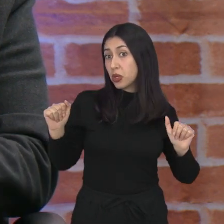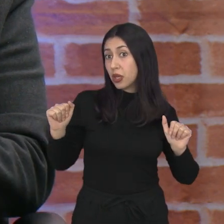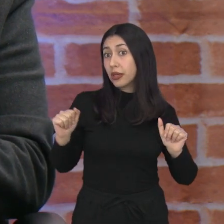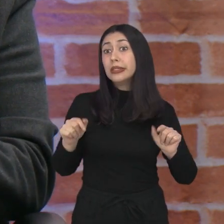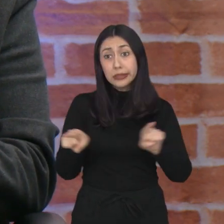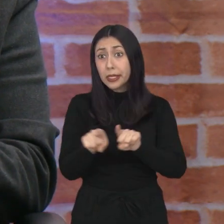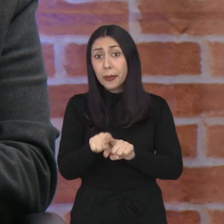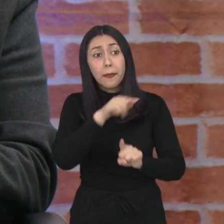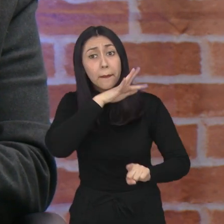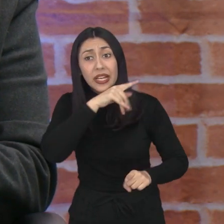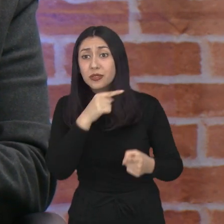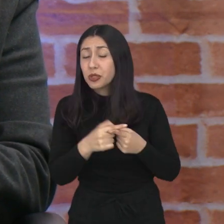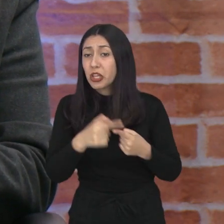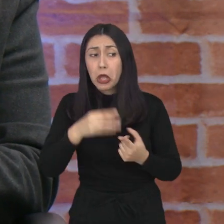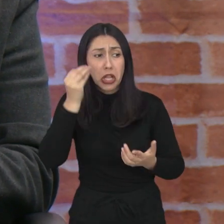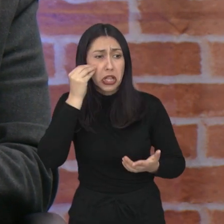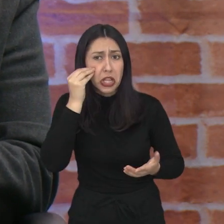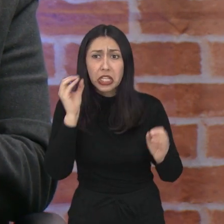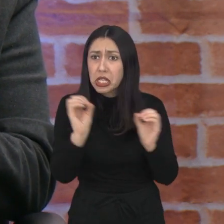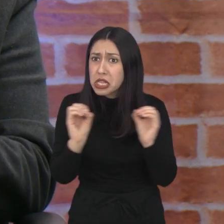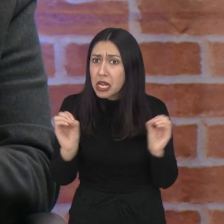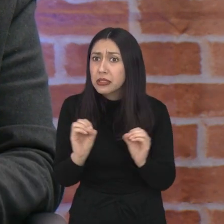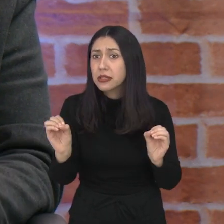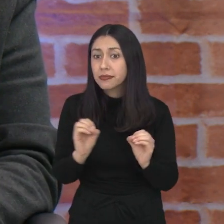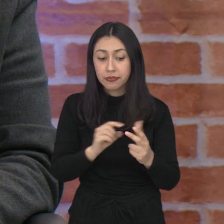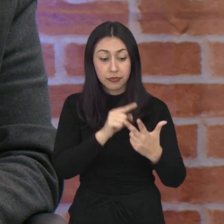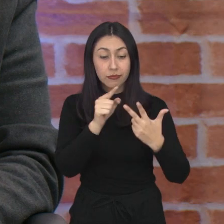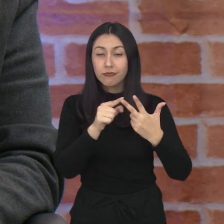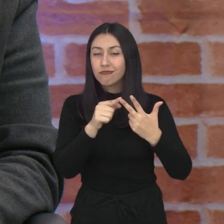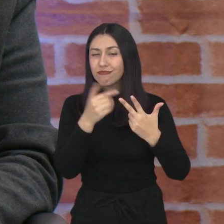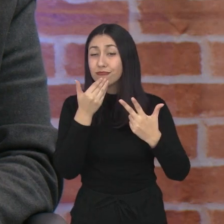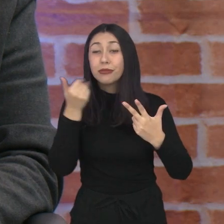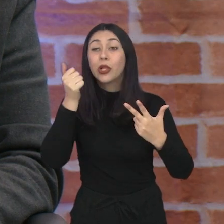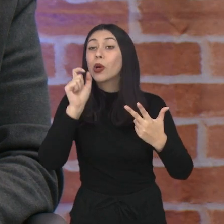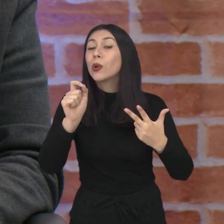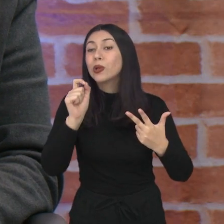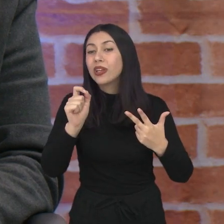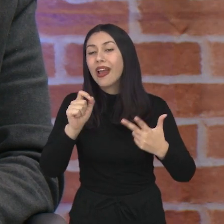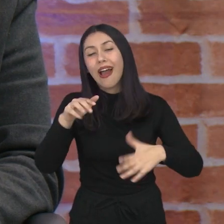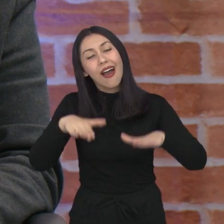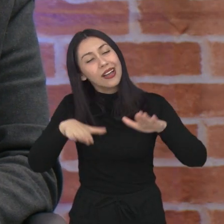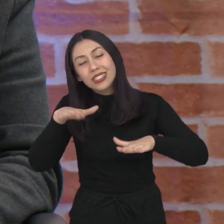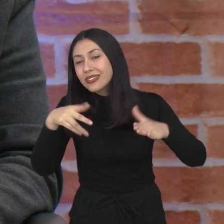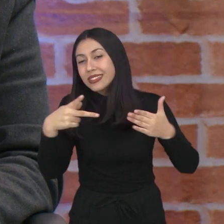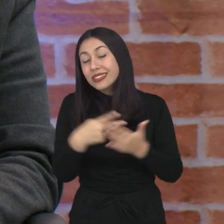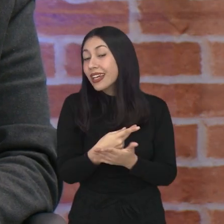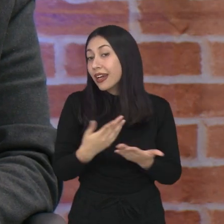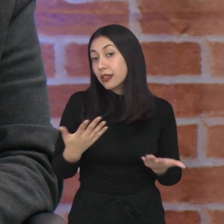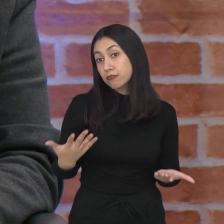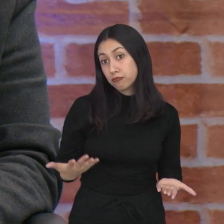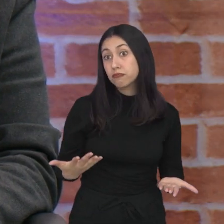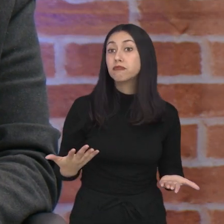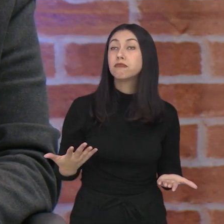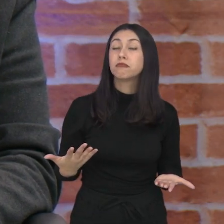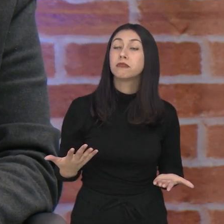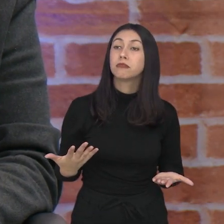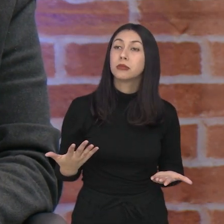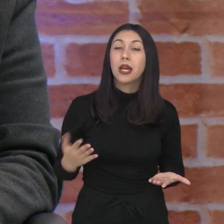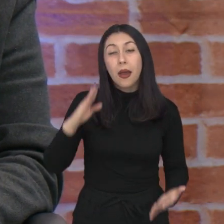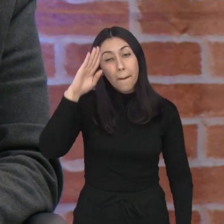péssimo, porque ele não arrisca. Né? E tem o artista que eu acho que é o melhor artista que tem, que é o que erra de vez em quando.